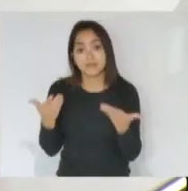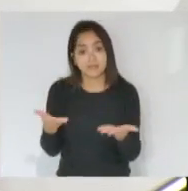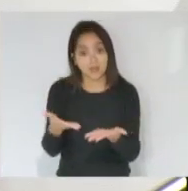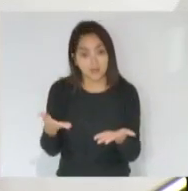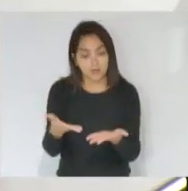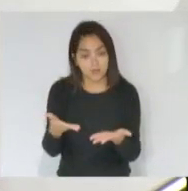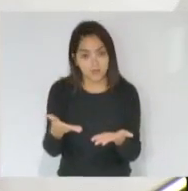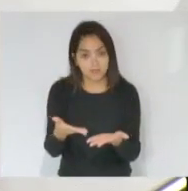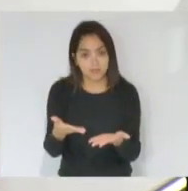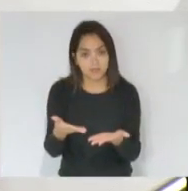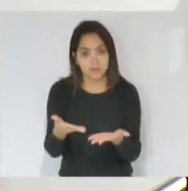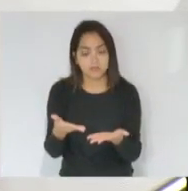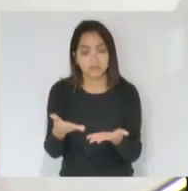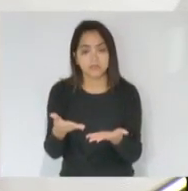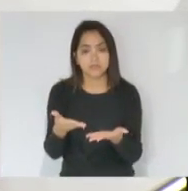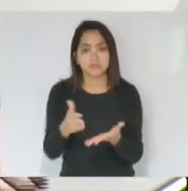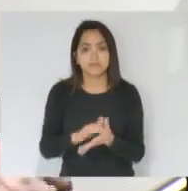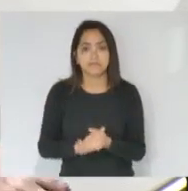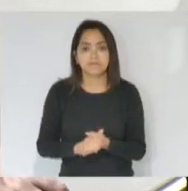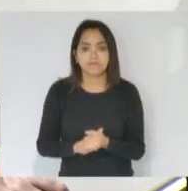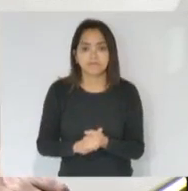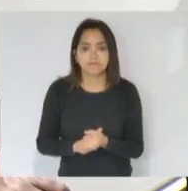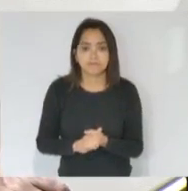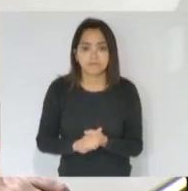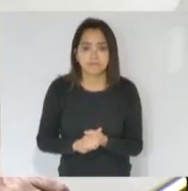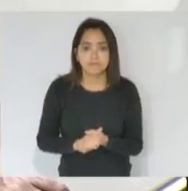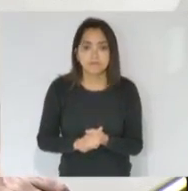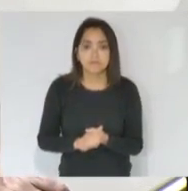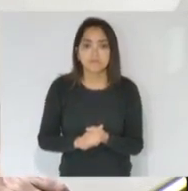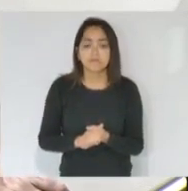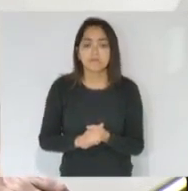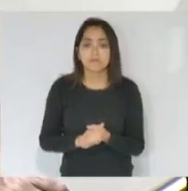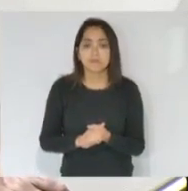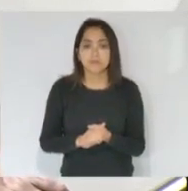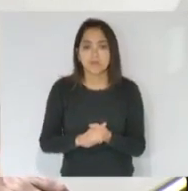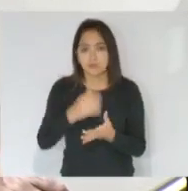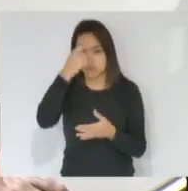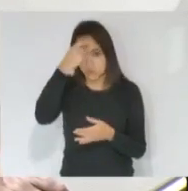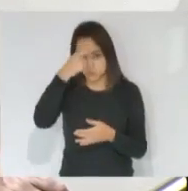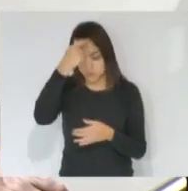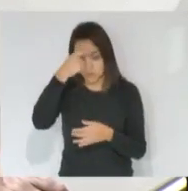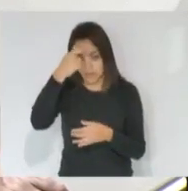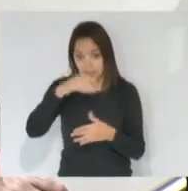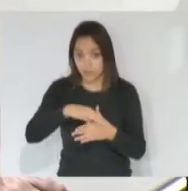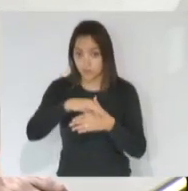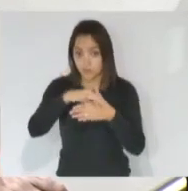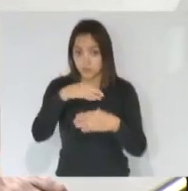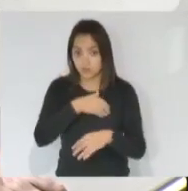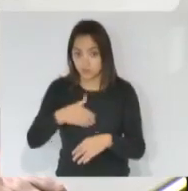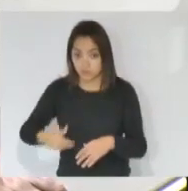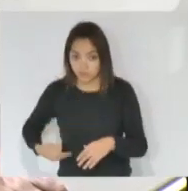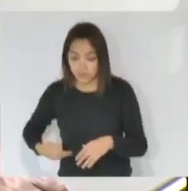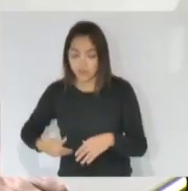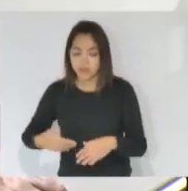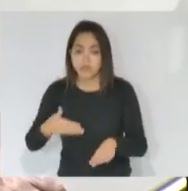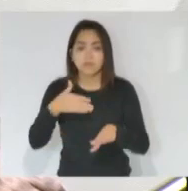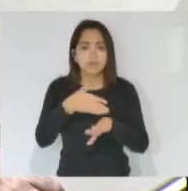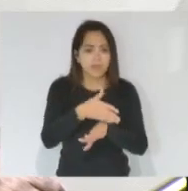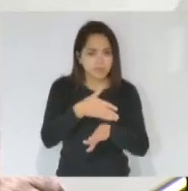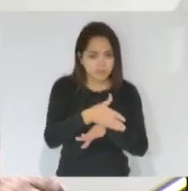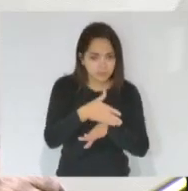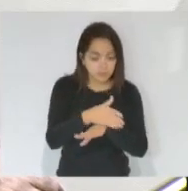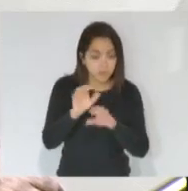deputado Maurício Scudelar, líder do governo, participamos, então, deste